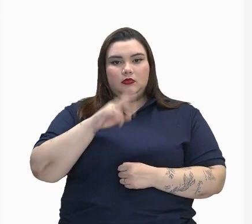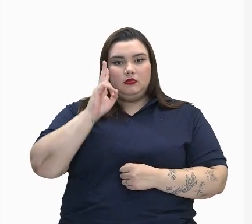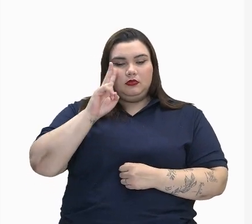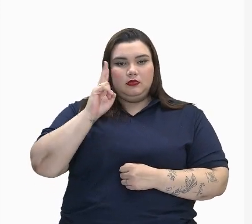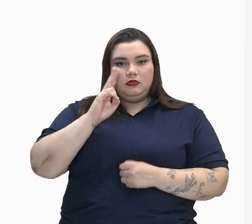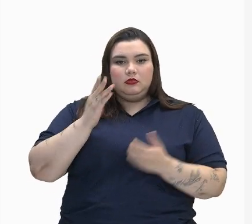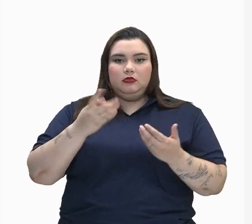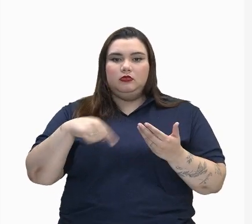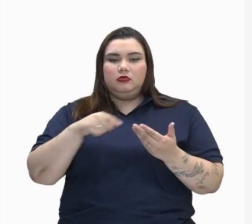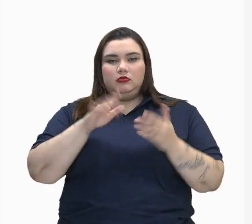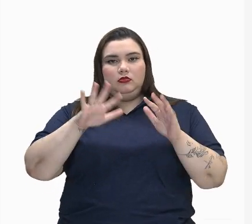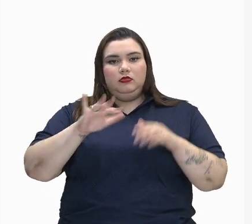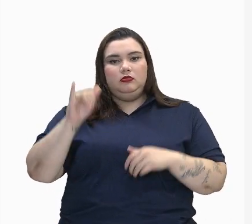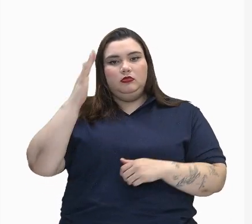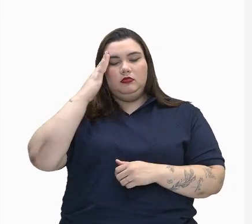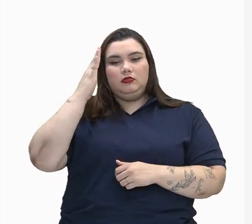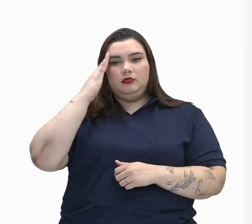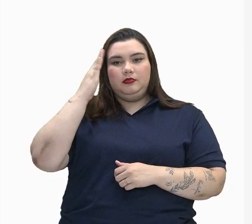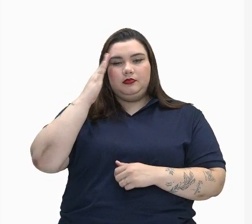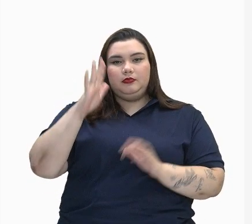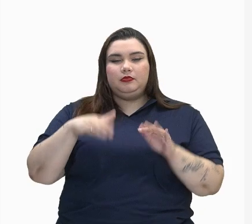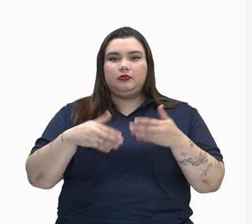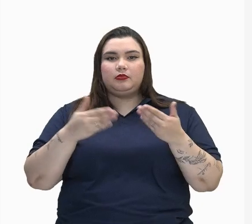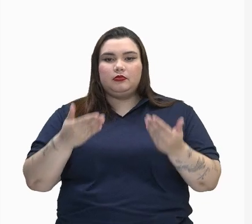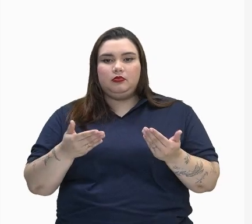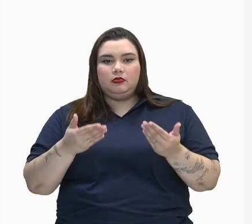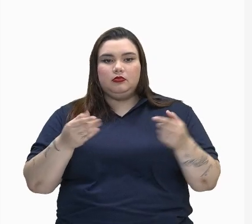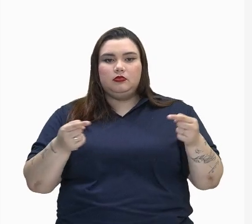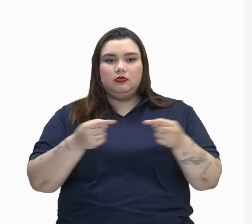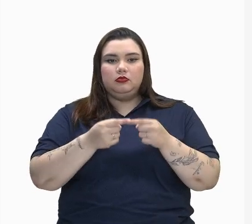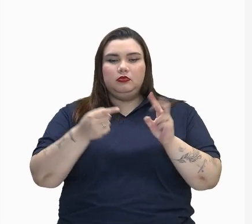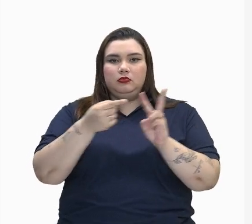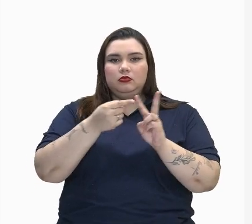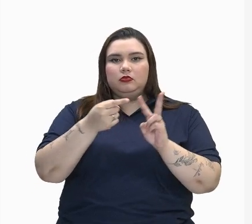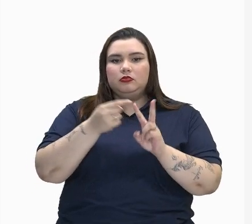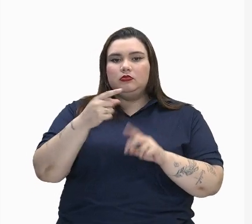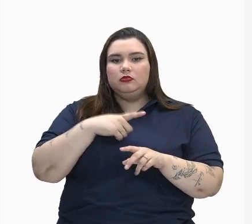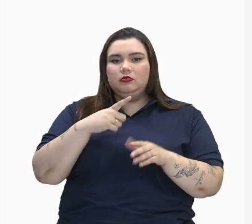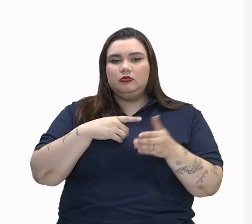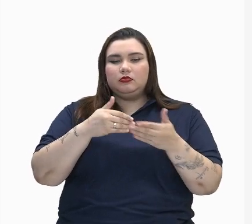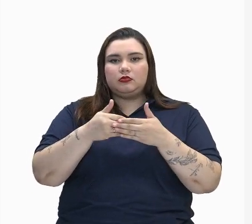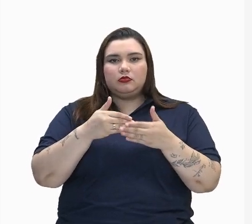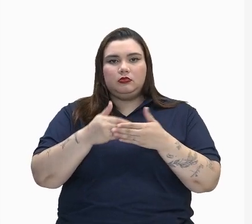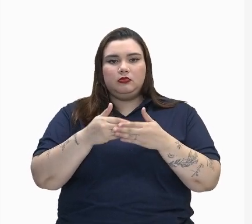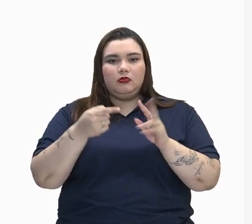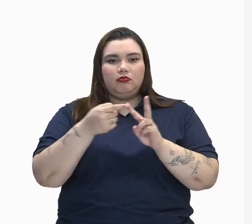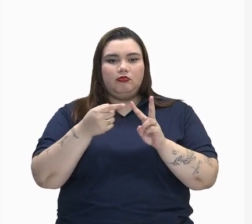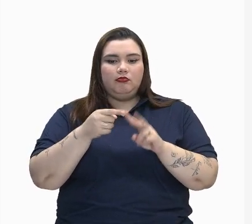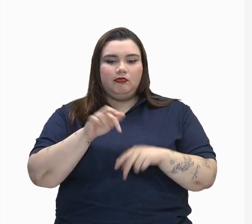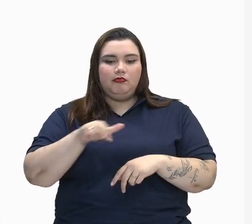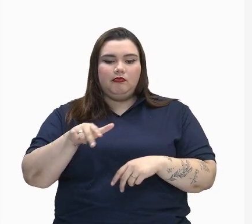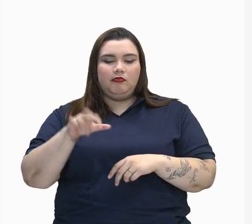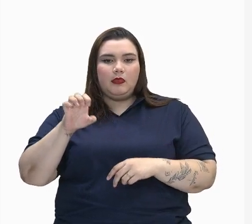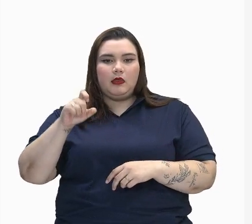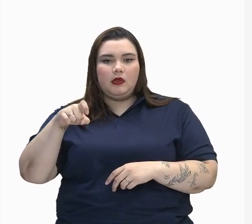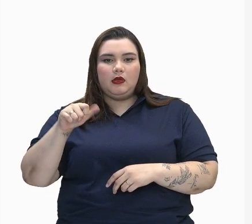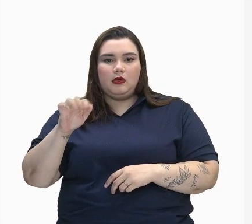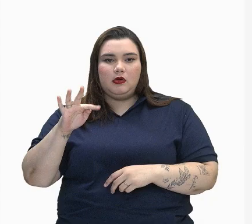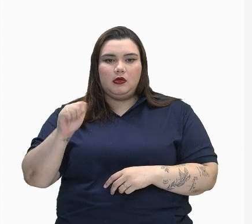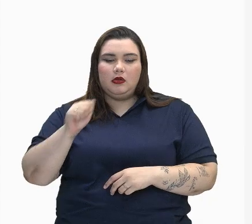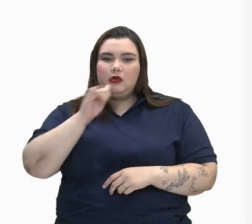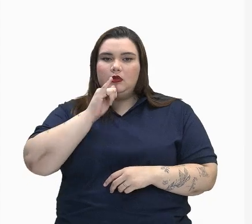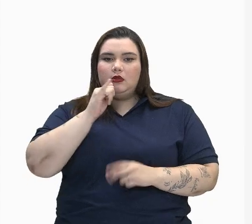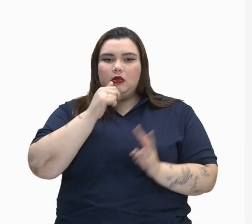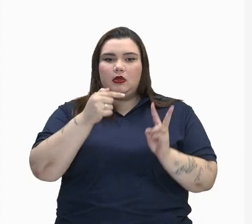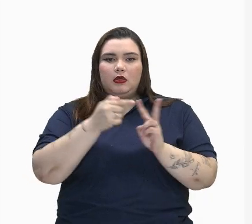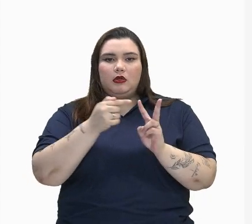exatas, então você vai saber quais são as que estão próximas da sua raiz que não é exata, como a gente fez com a raiz de 3, como